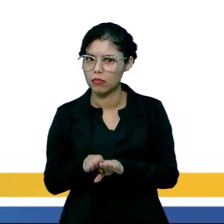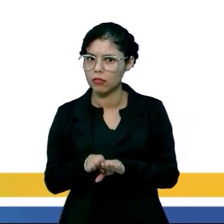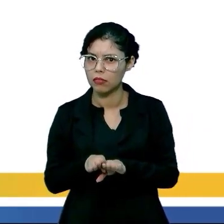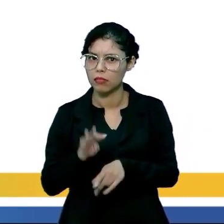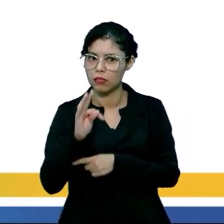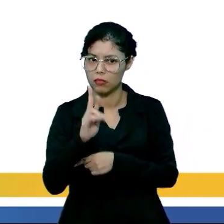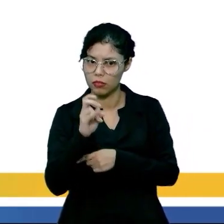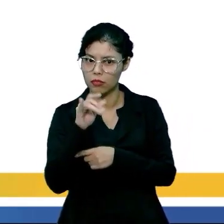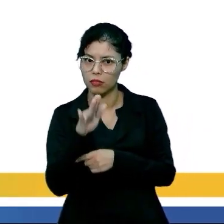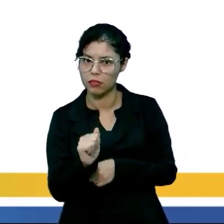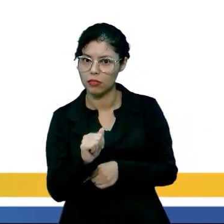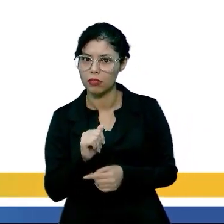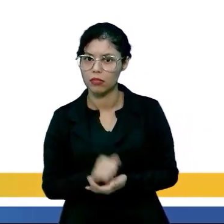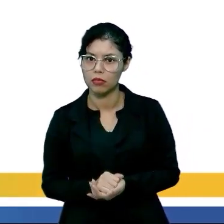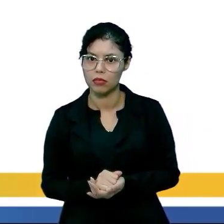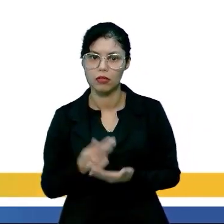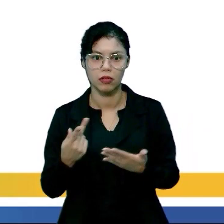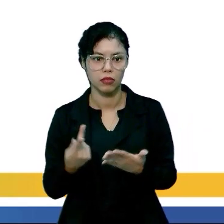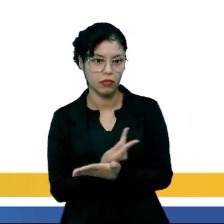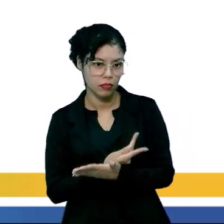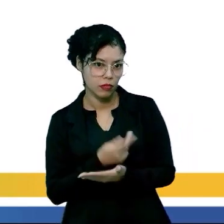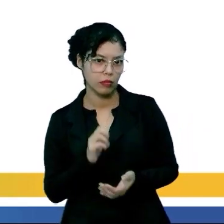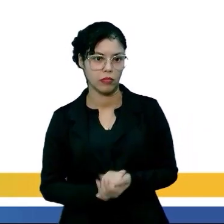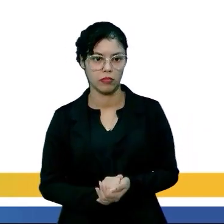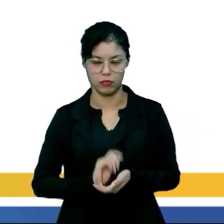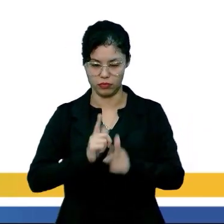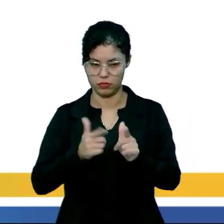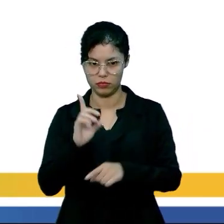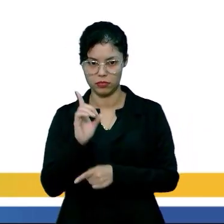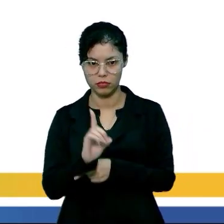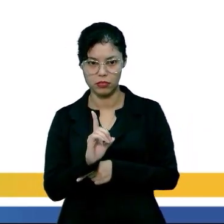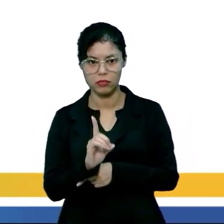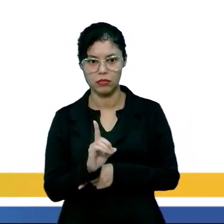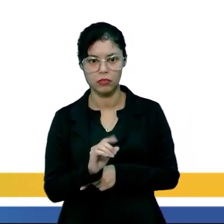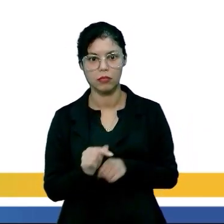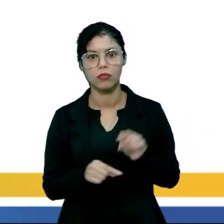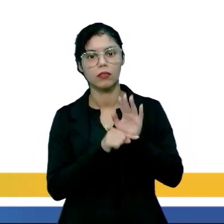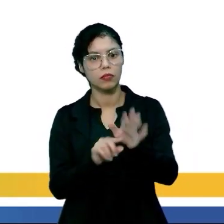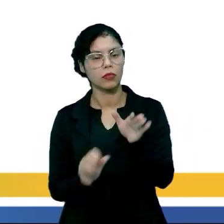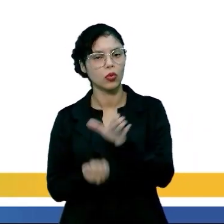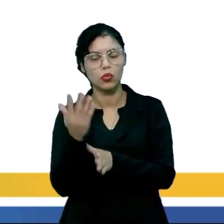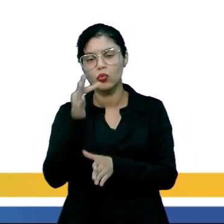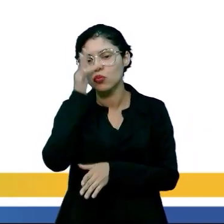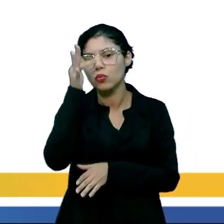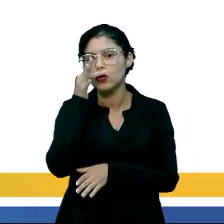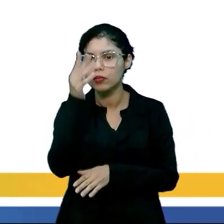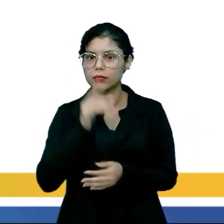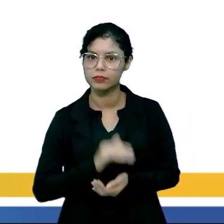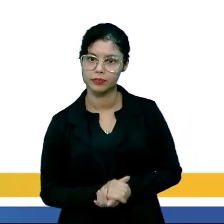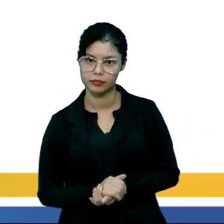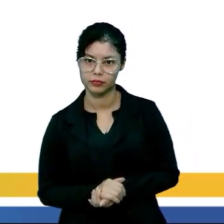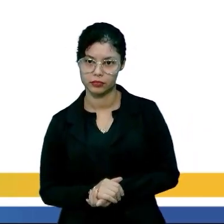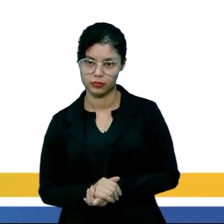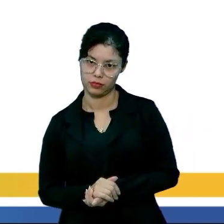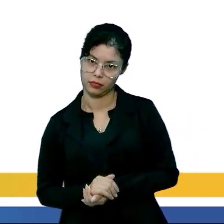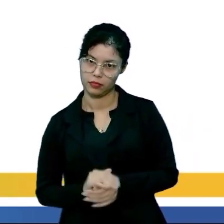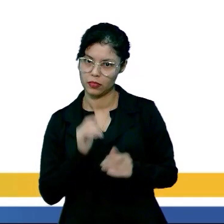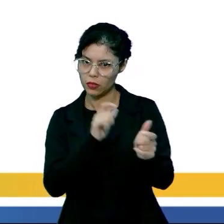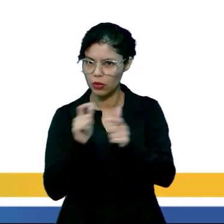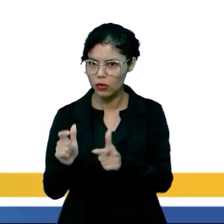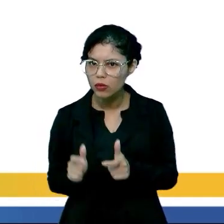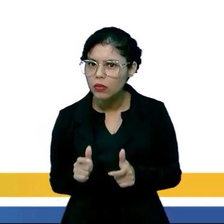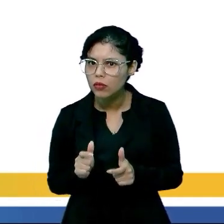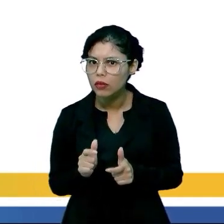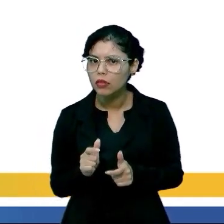uma traqueófitas. Então, questão errada. Alternativa D. A letra D indica o surgimento de flores. Olha onde que está o